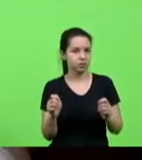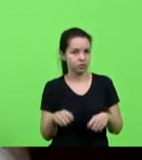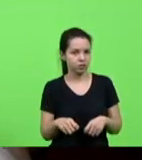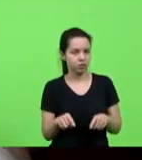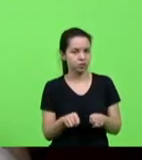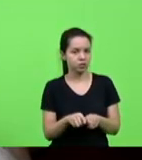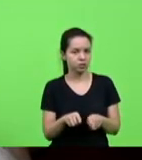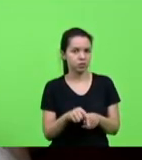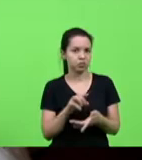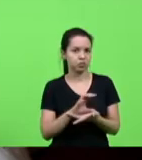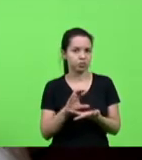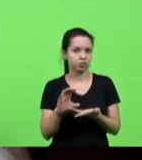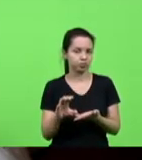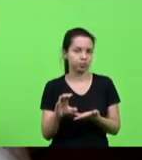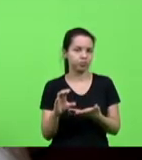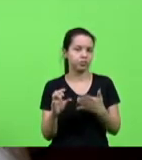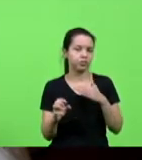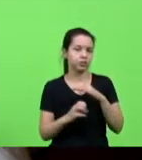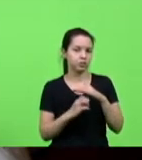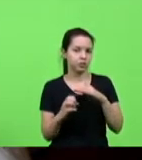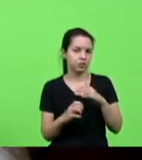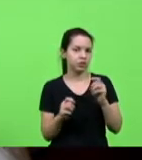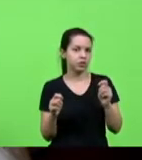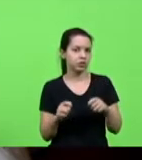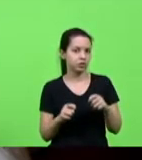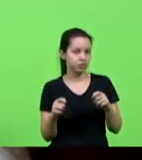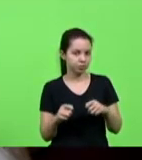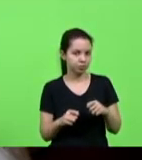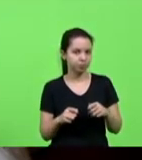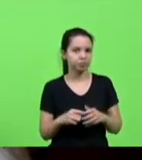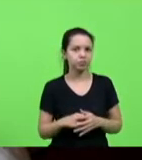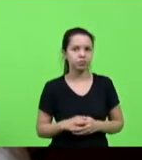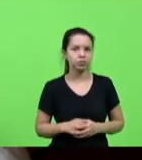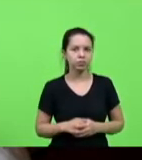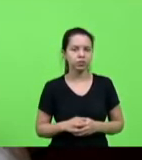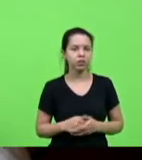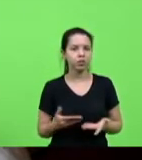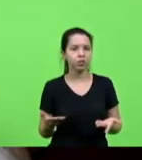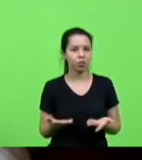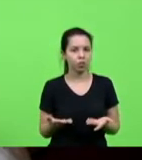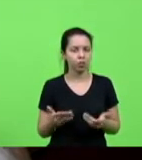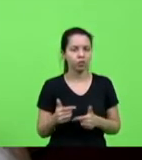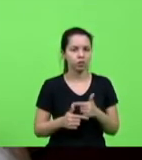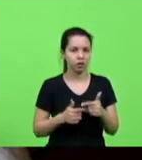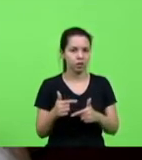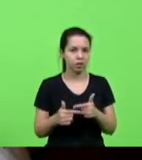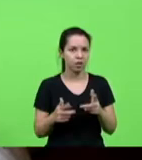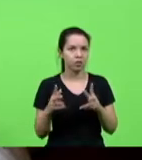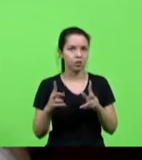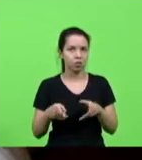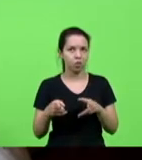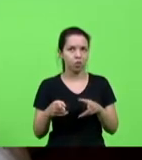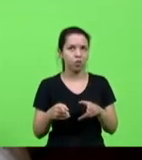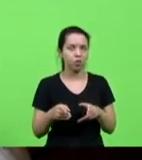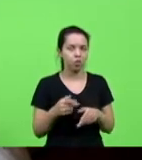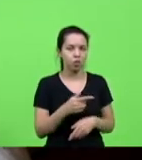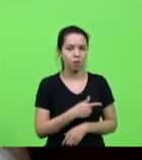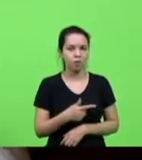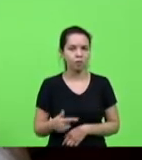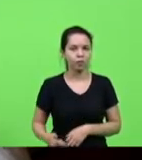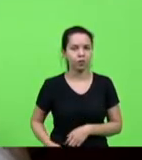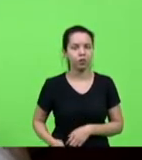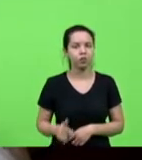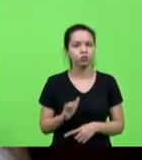auxílio. Os empresários precisarão manter os atuais níveis de emprego. O governo está subsidiando juros e